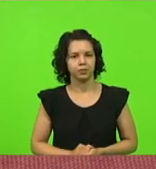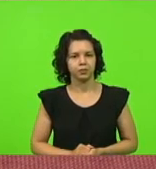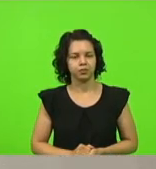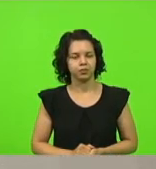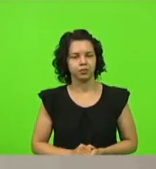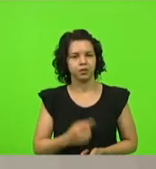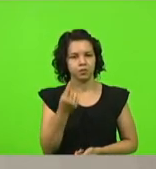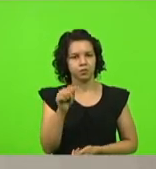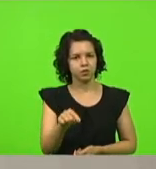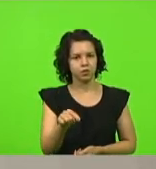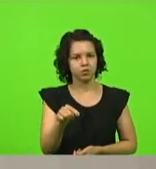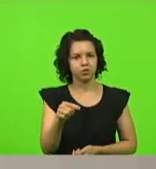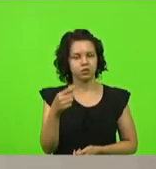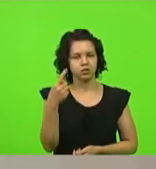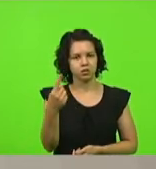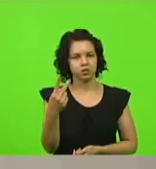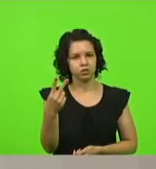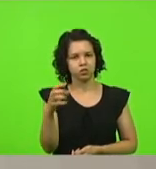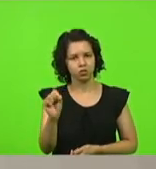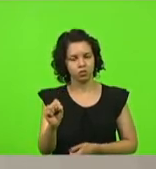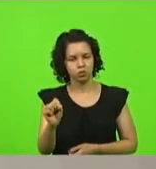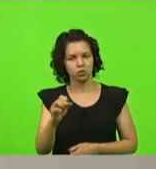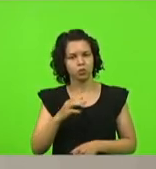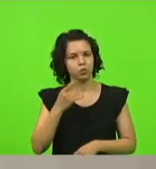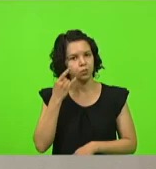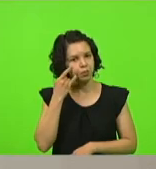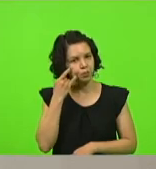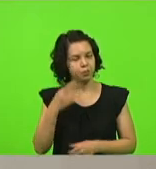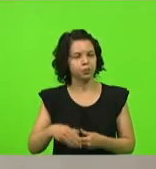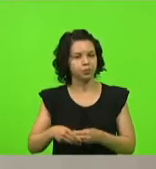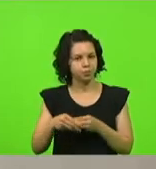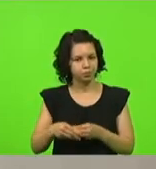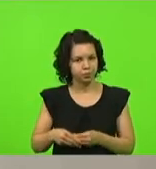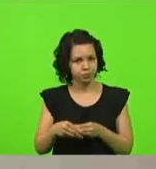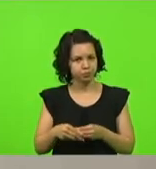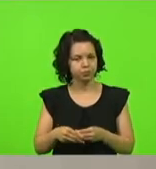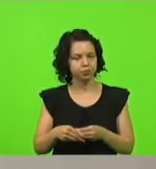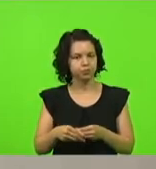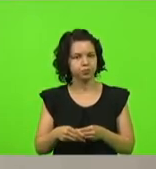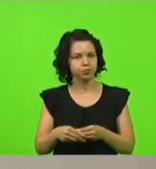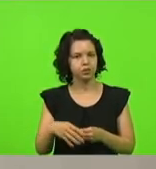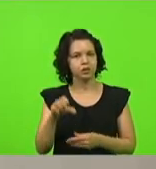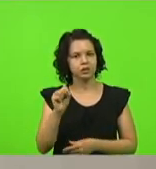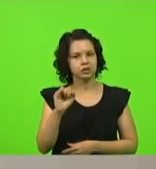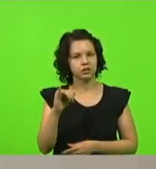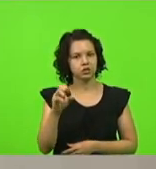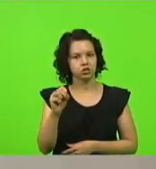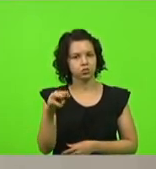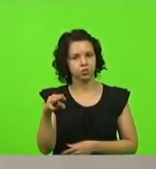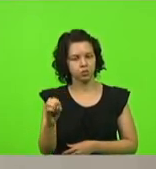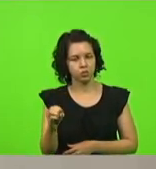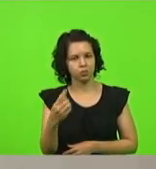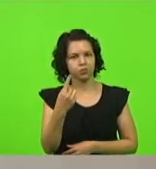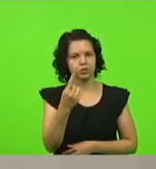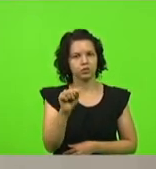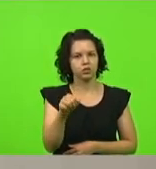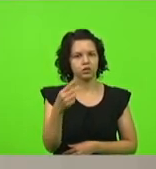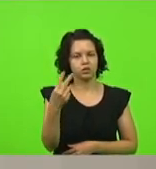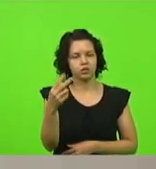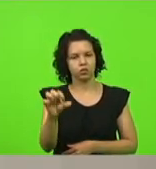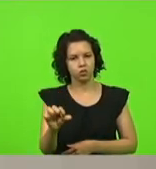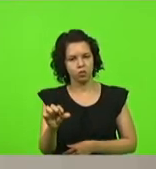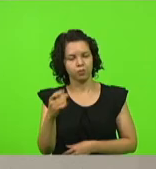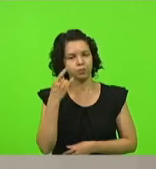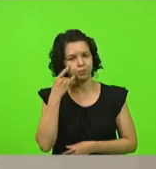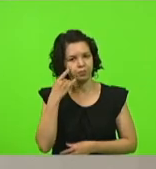Moção 1128, autor deputado Mauro de Nadal, cumprimentando a empresa Sismo Sistemas. Moção 1129, autor deputado Mauro de